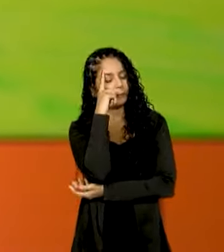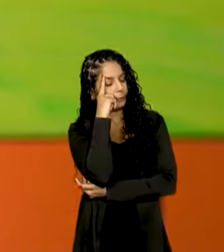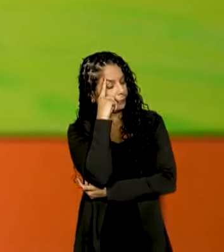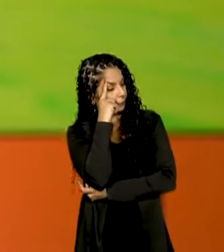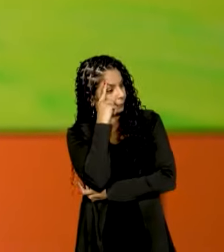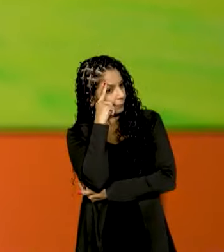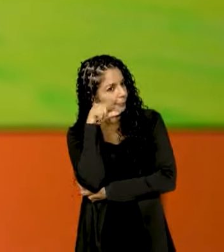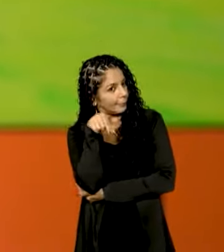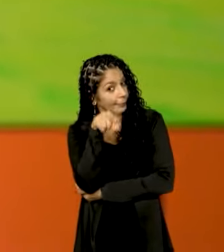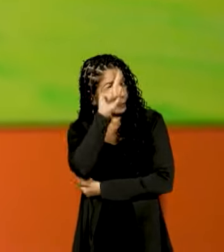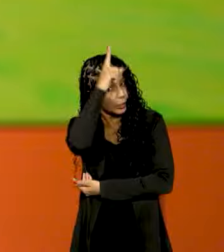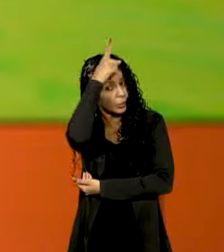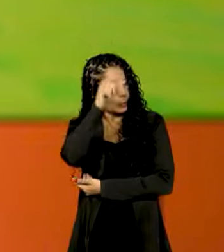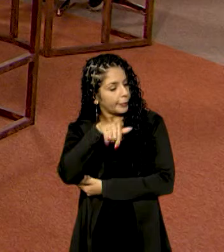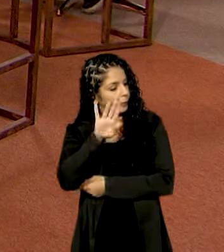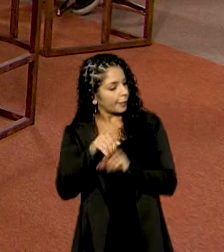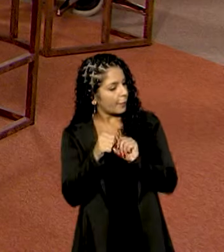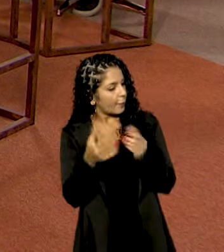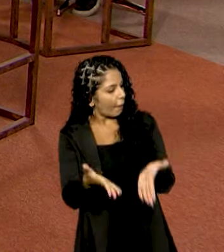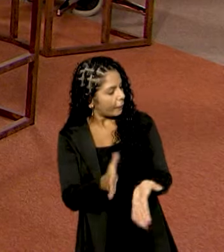ai, adivinha quem fez?